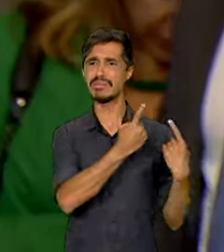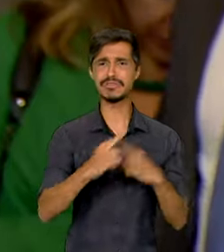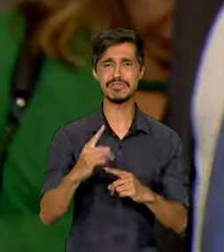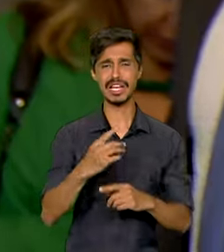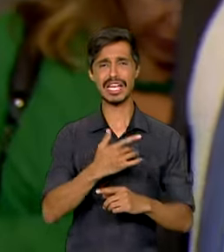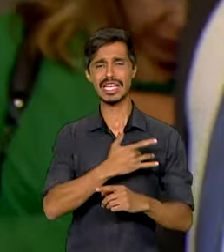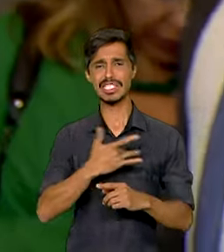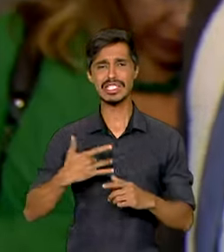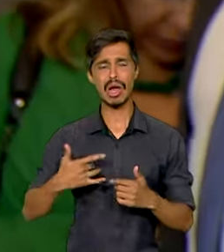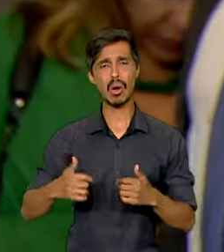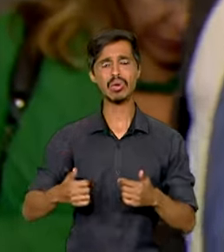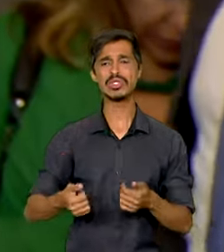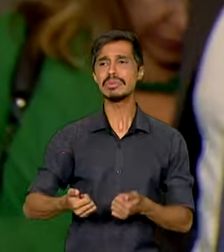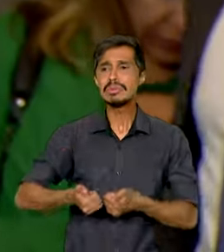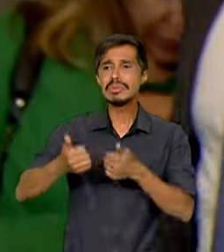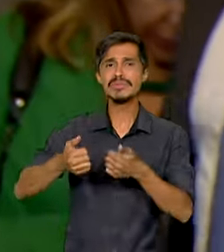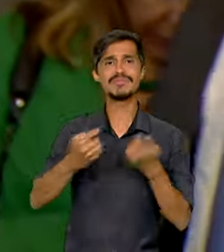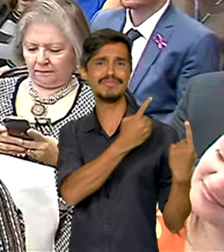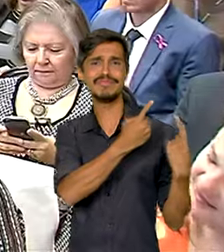da sociedade.